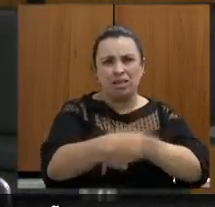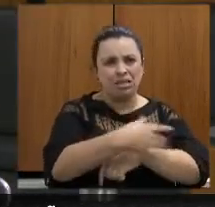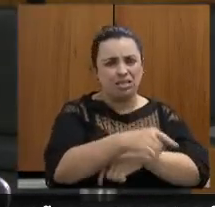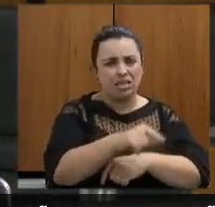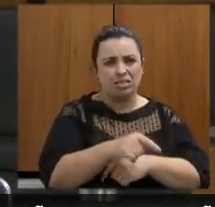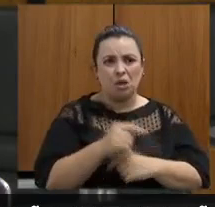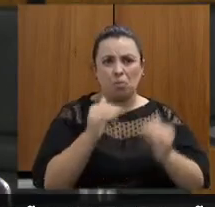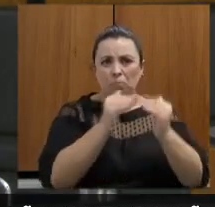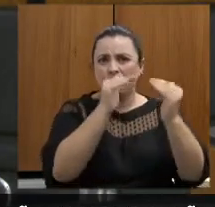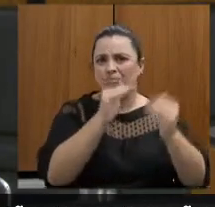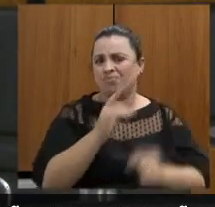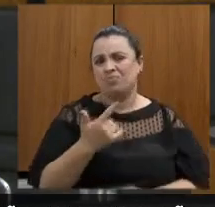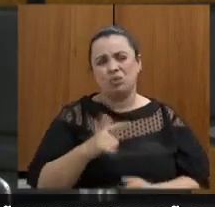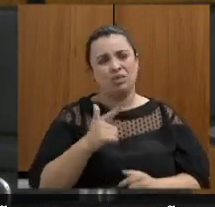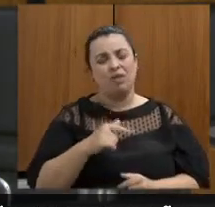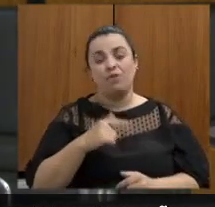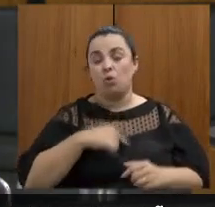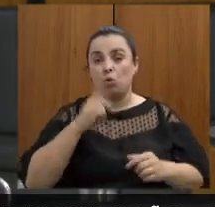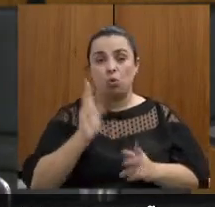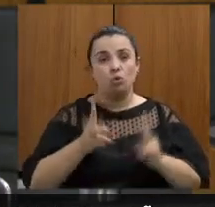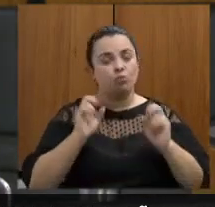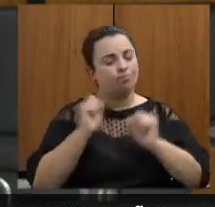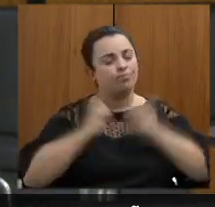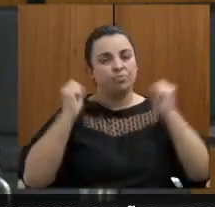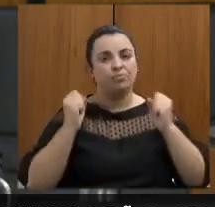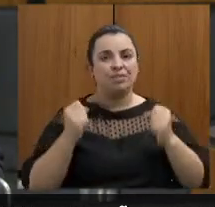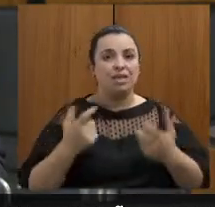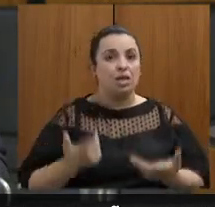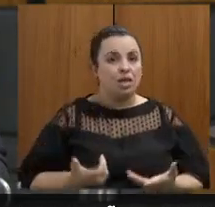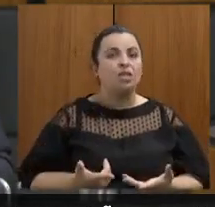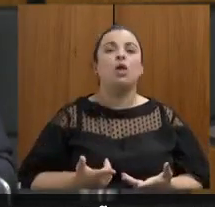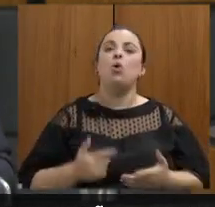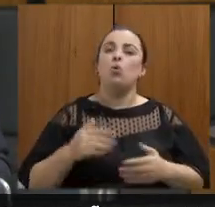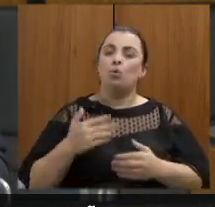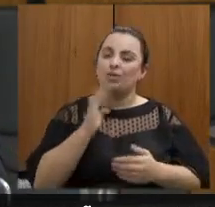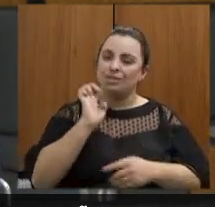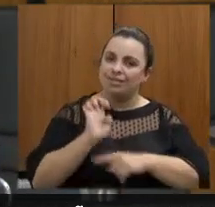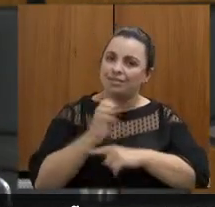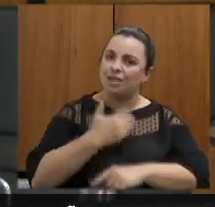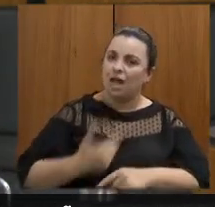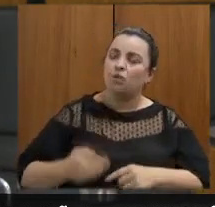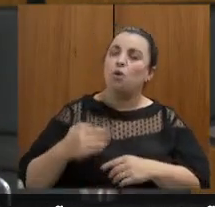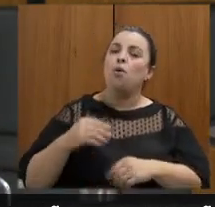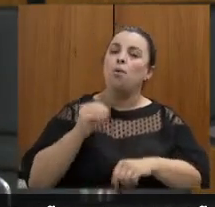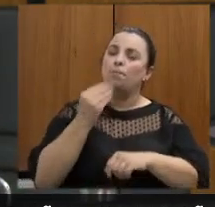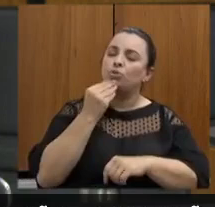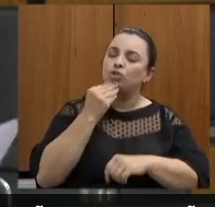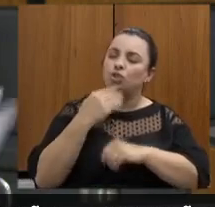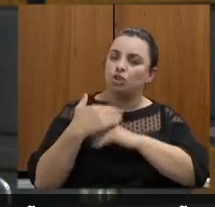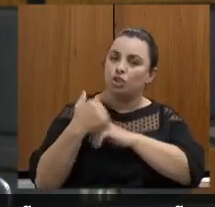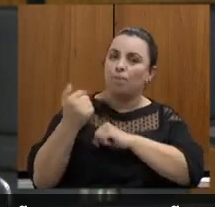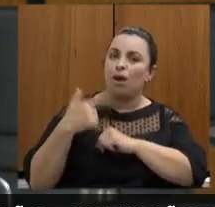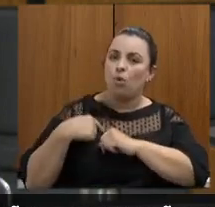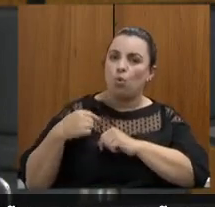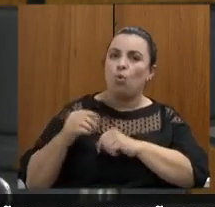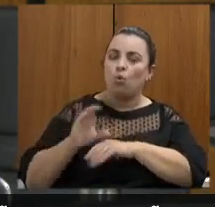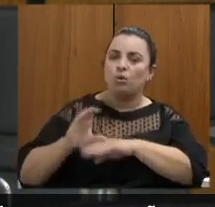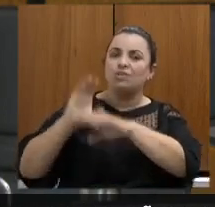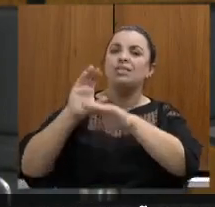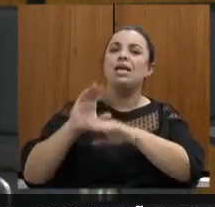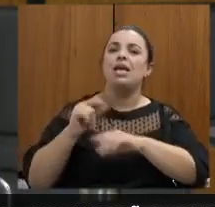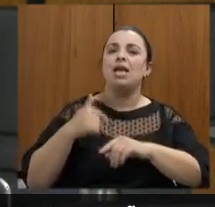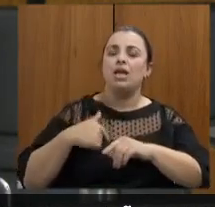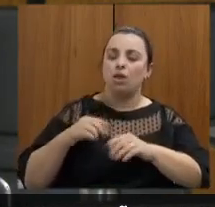indignado com essa posição acho que se o estado Poderia chamar este conselho a sua condição para fazer uma revisão a outra questão é sobre